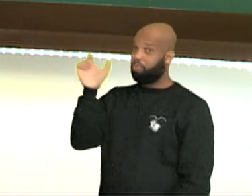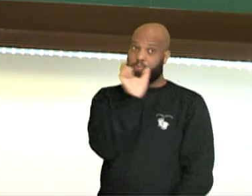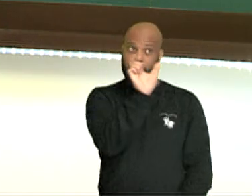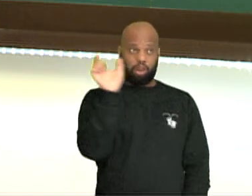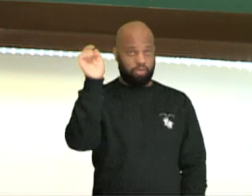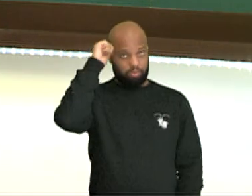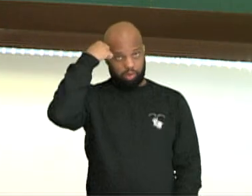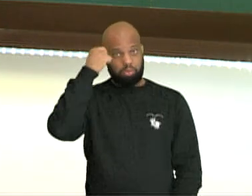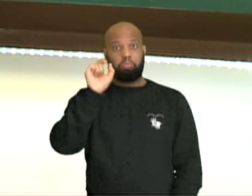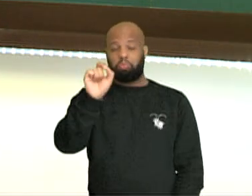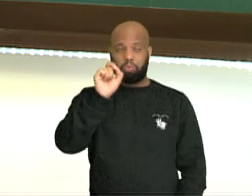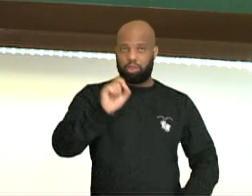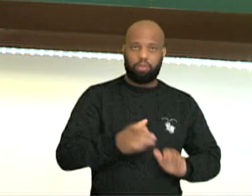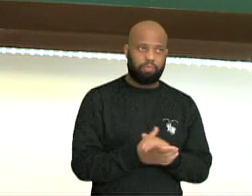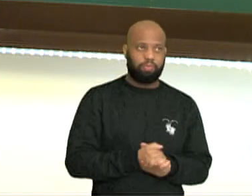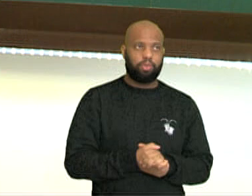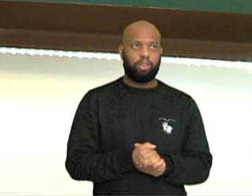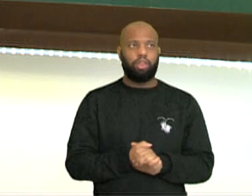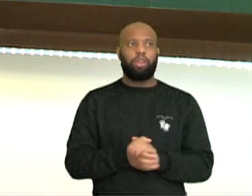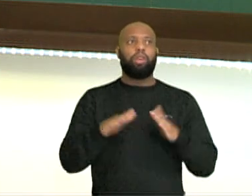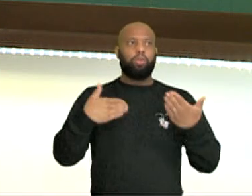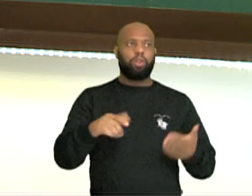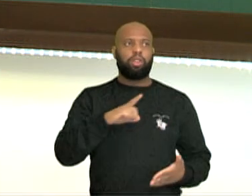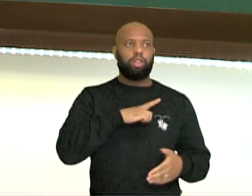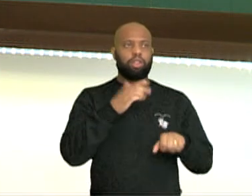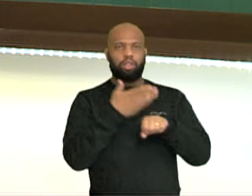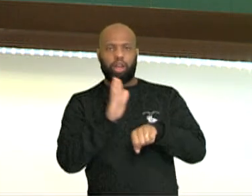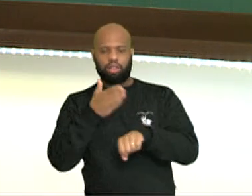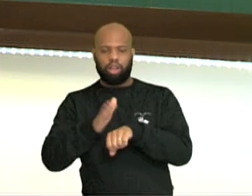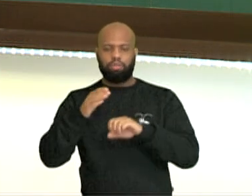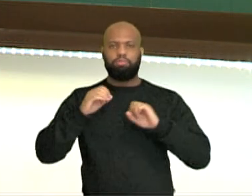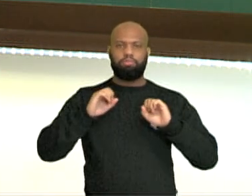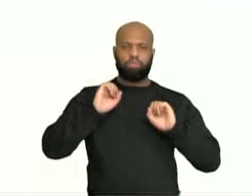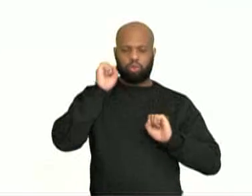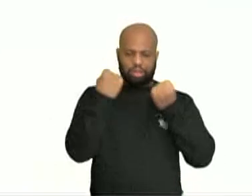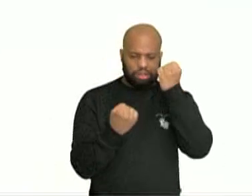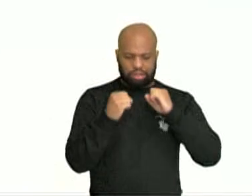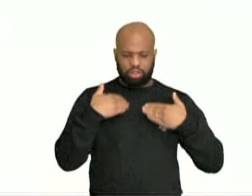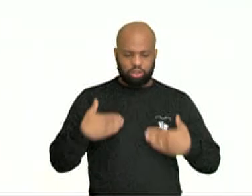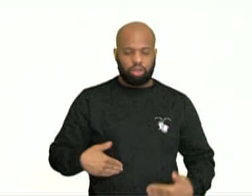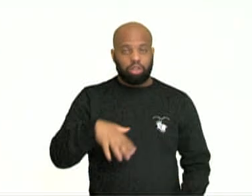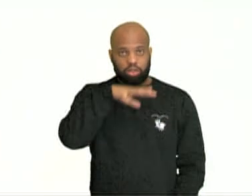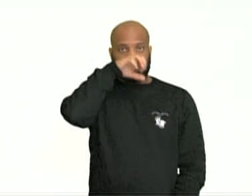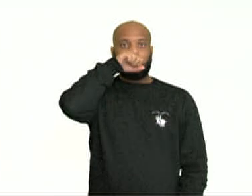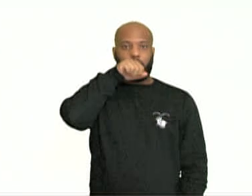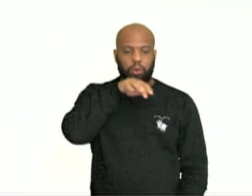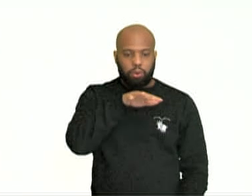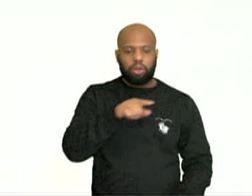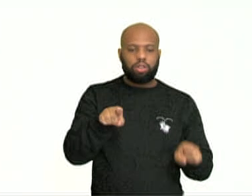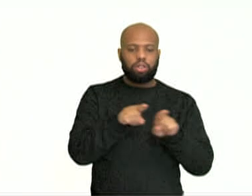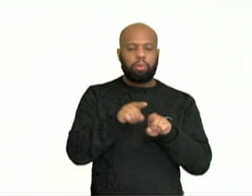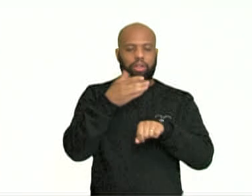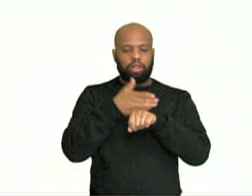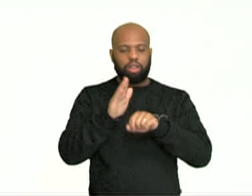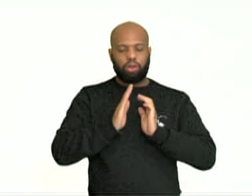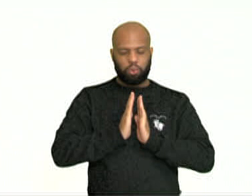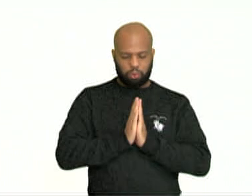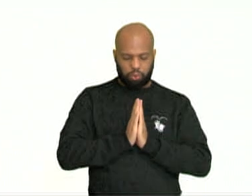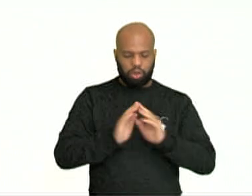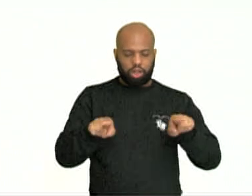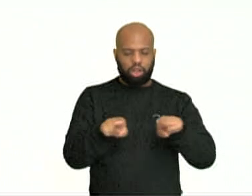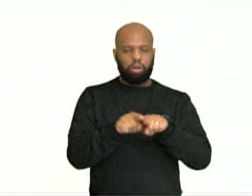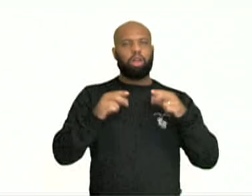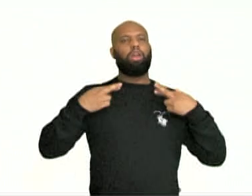então, ele é composto por exercícios corporais respiratórios, práticas de meditação e